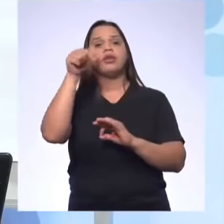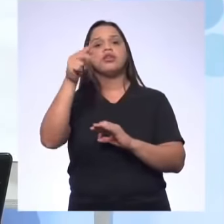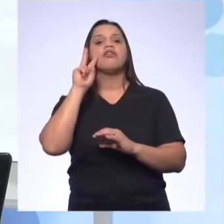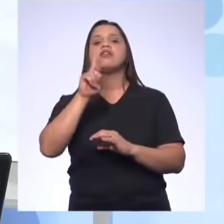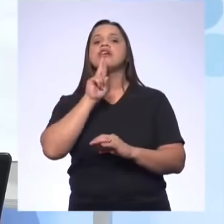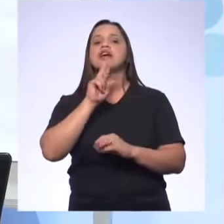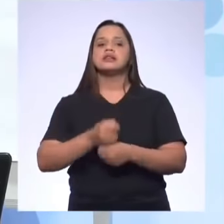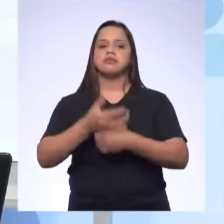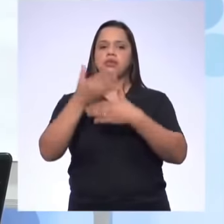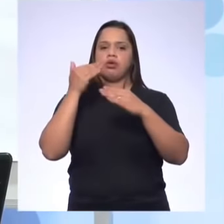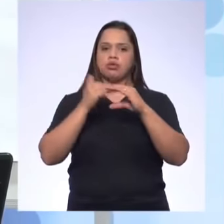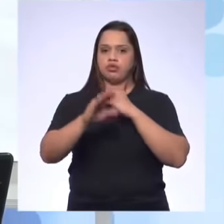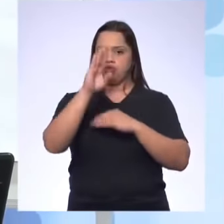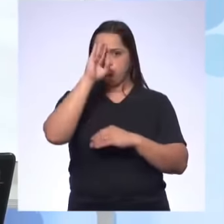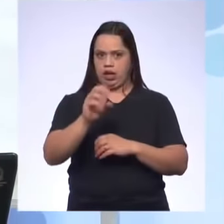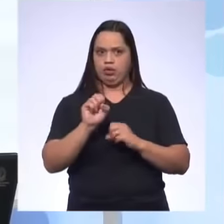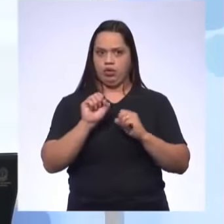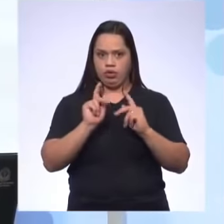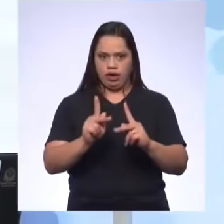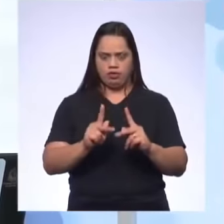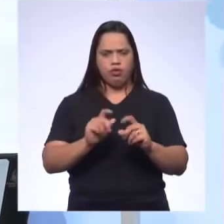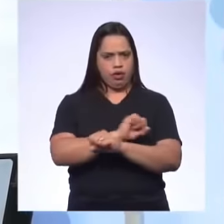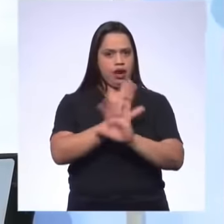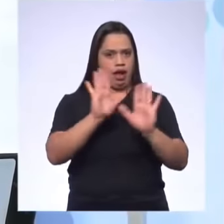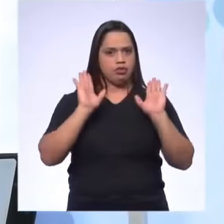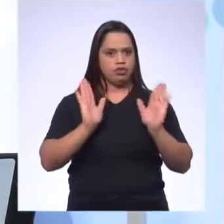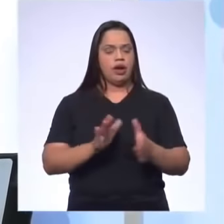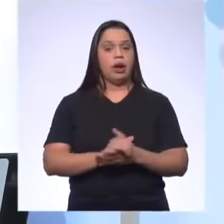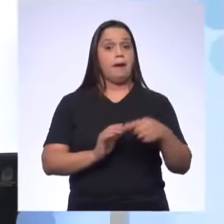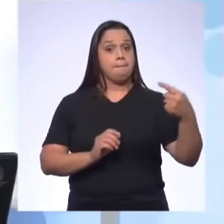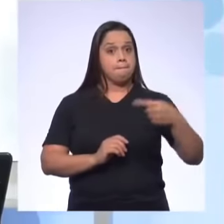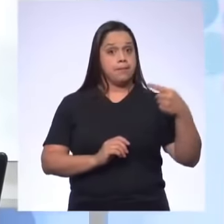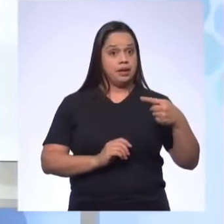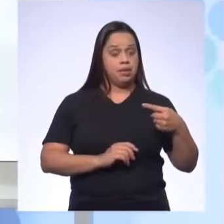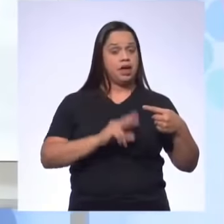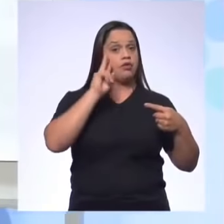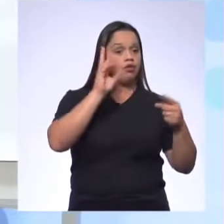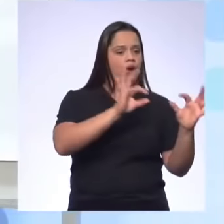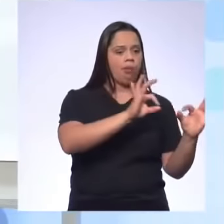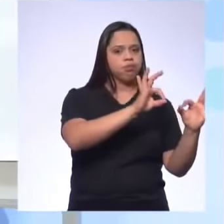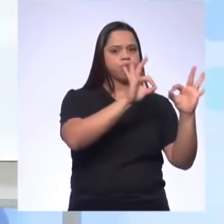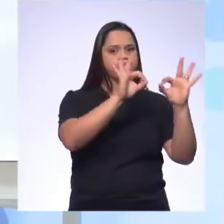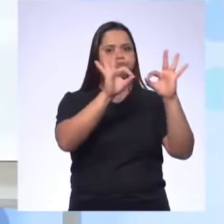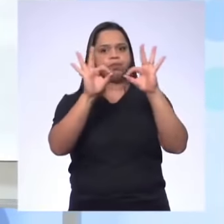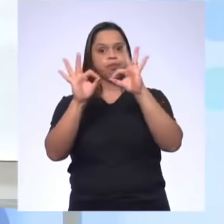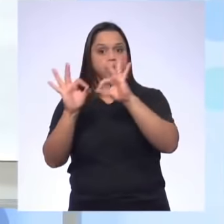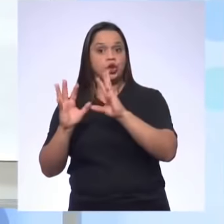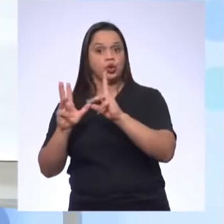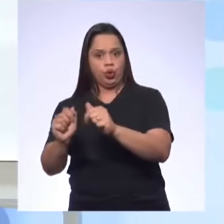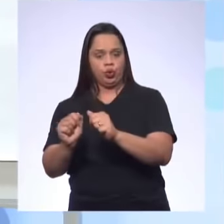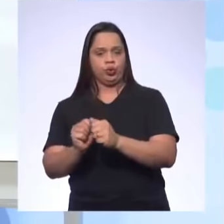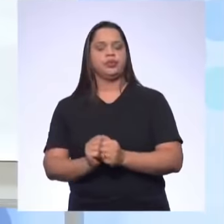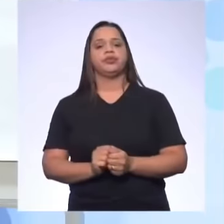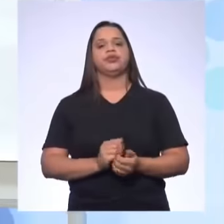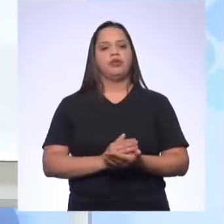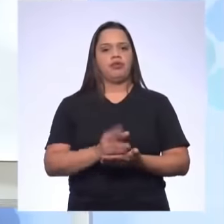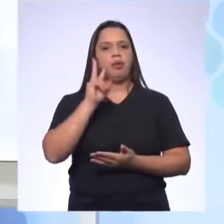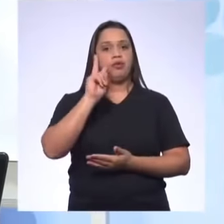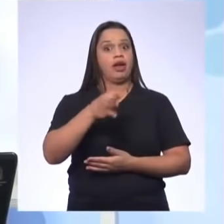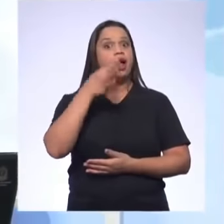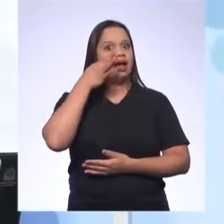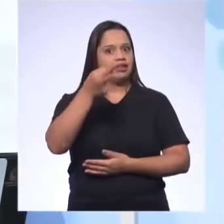responder essas duas perguntas, ok? Eu acho que ficou claro. Então, a primeira vez, nós vamos assistir o vídeo inteiro, ok? See you later.